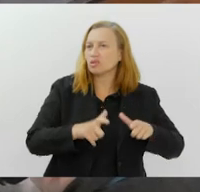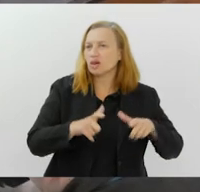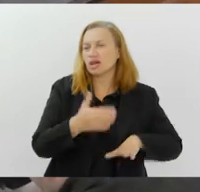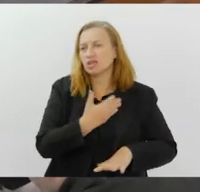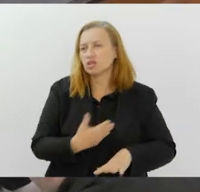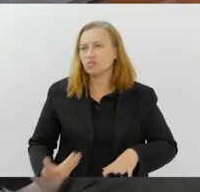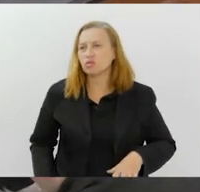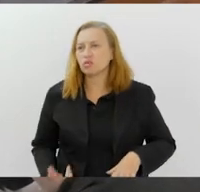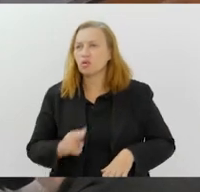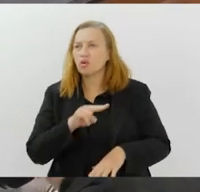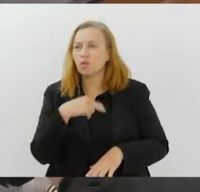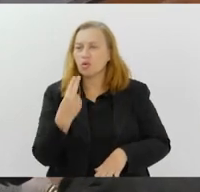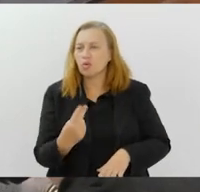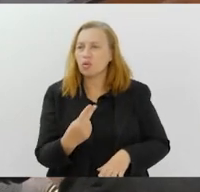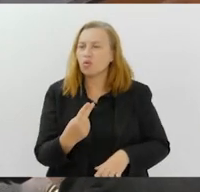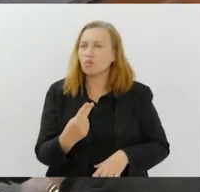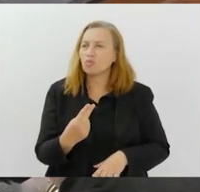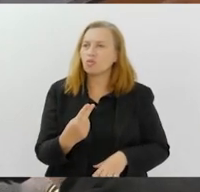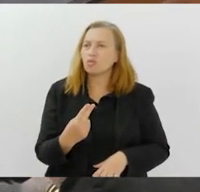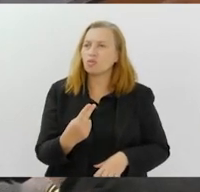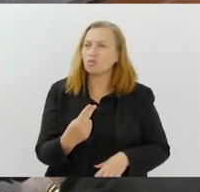ou ainda em espaços